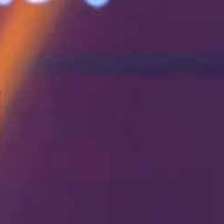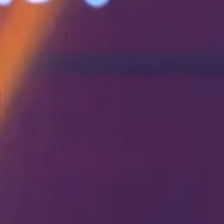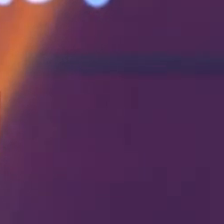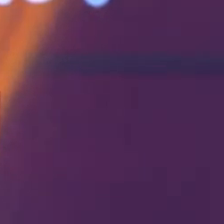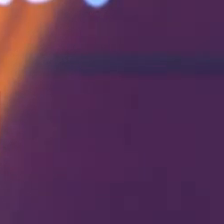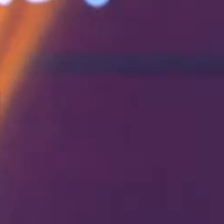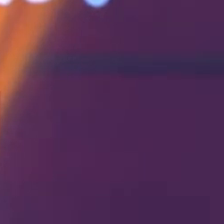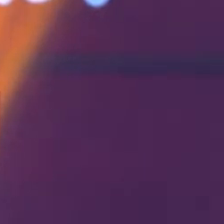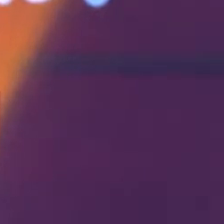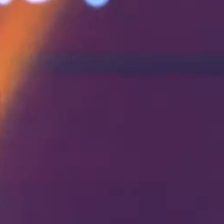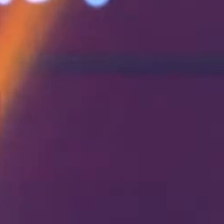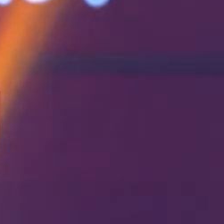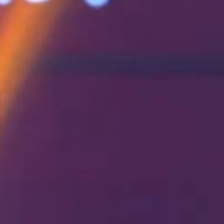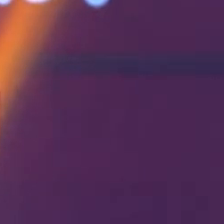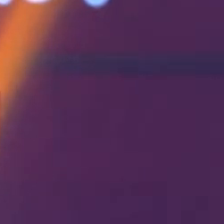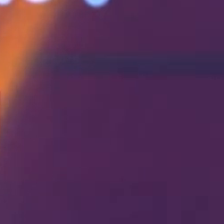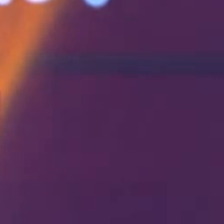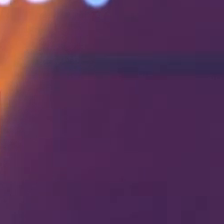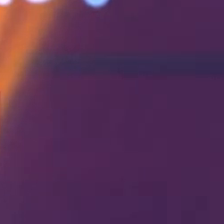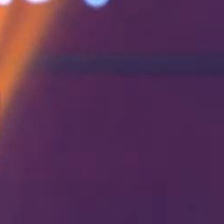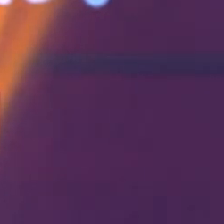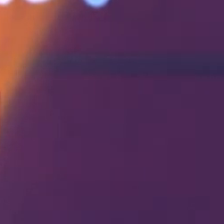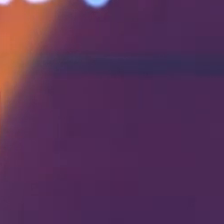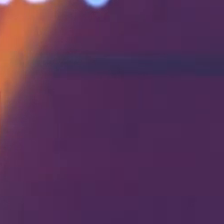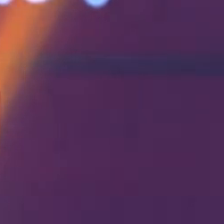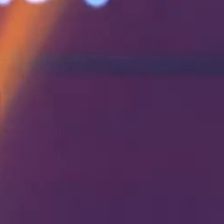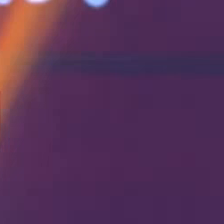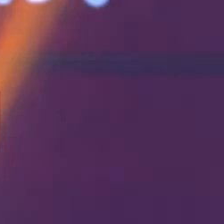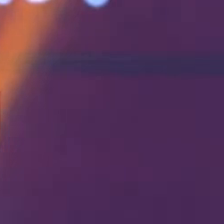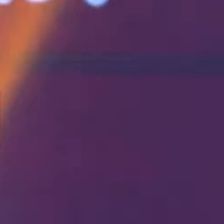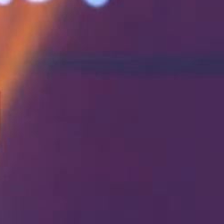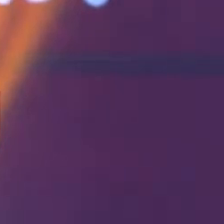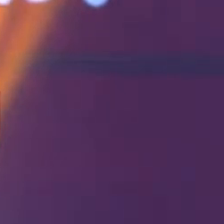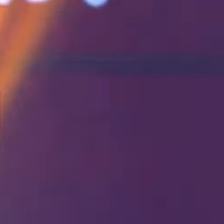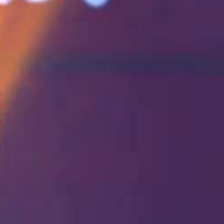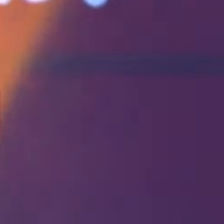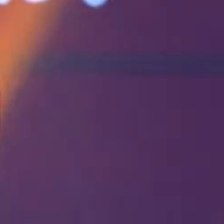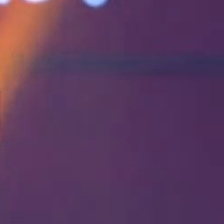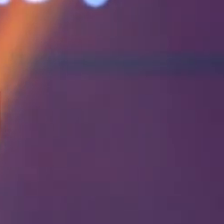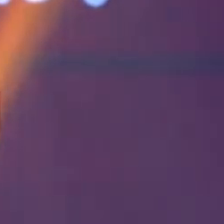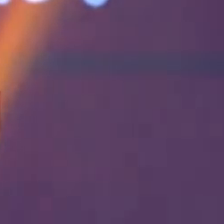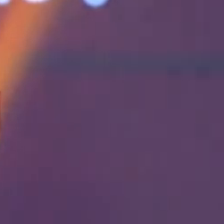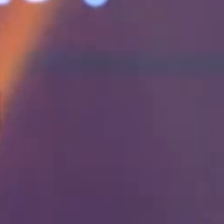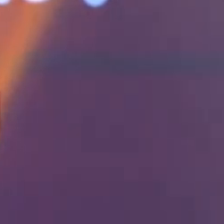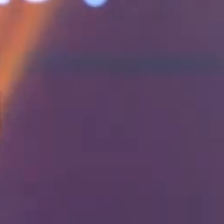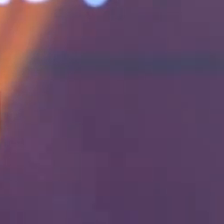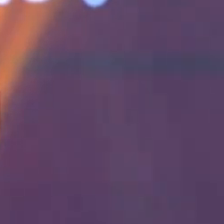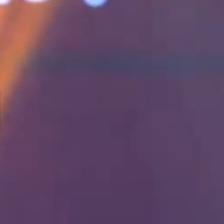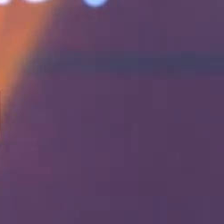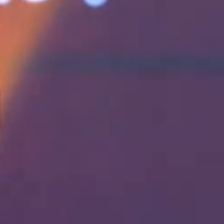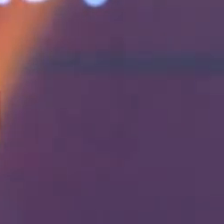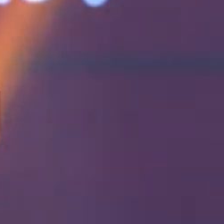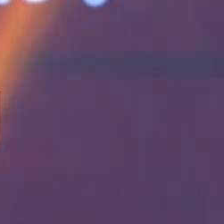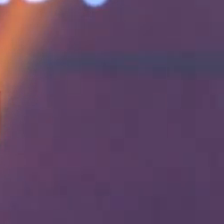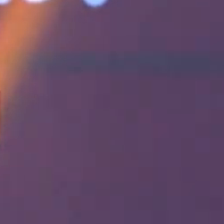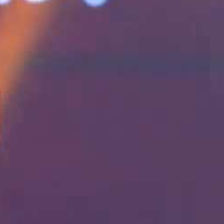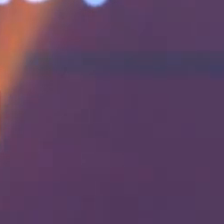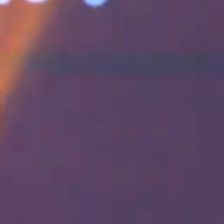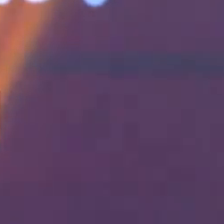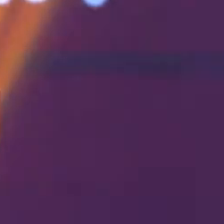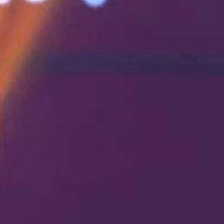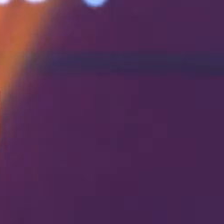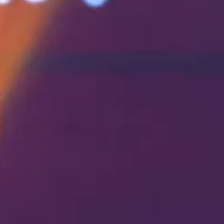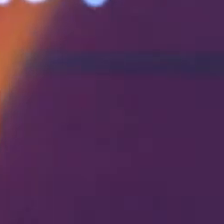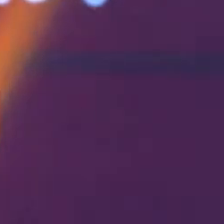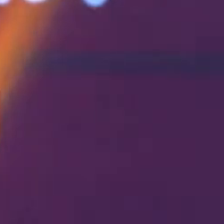Testamento, que é de um dos maiores profetas, Elias.